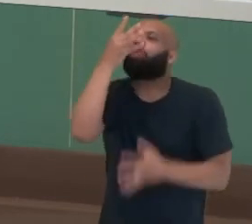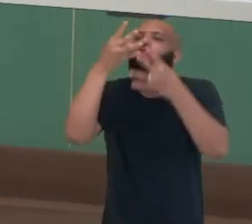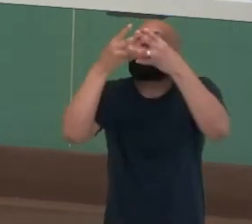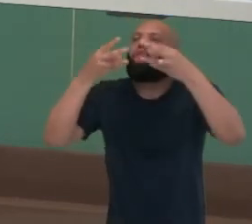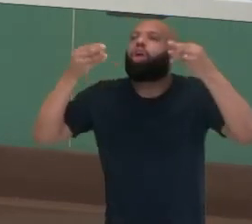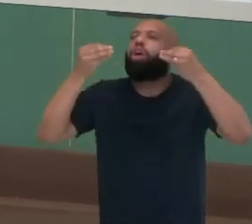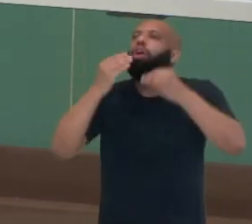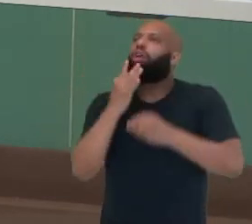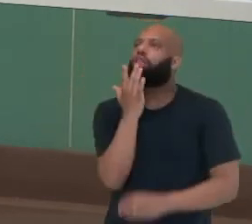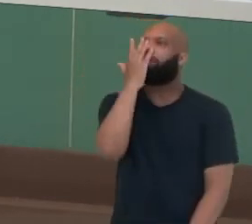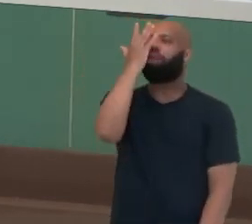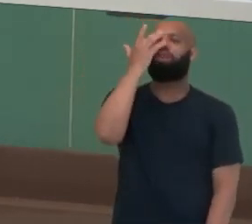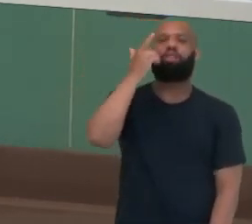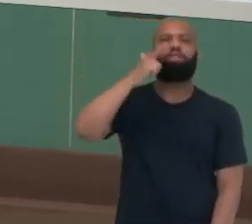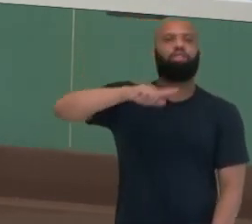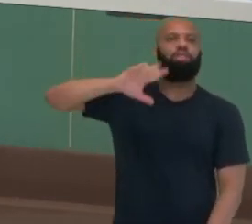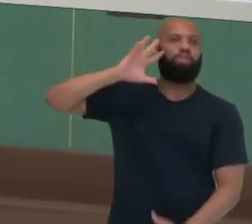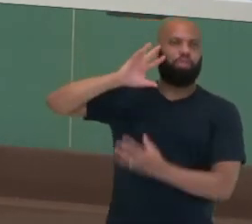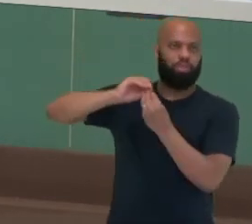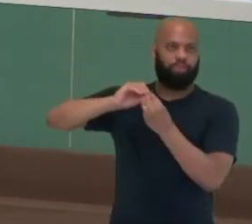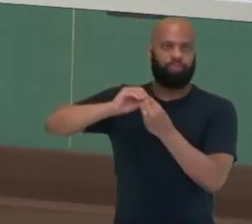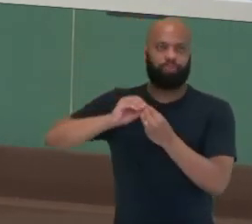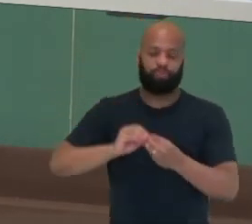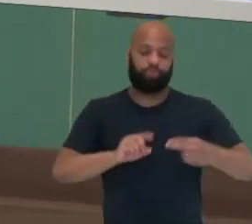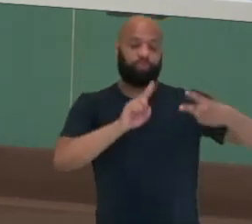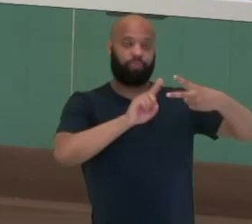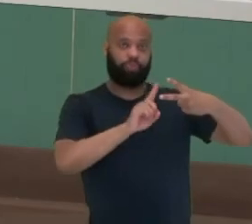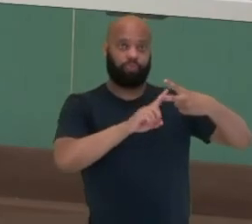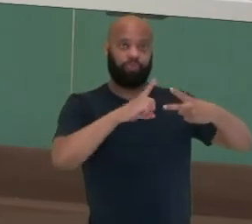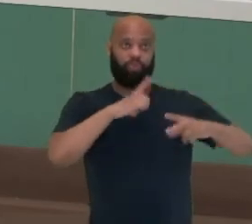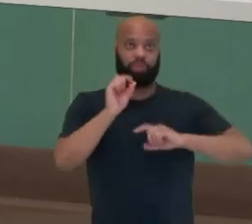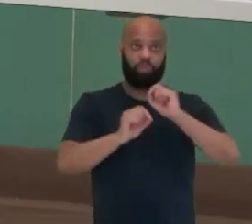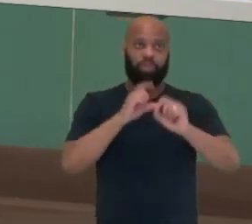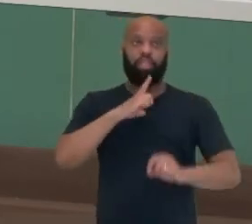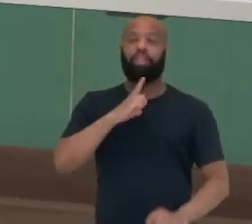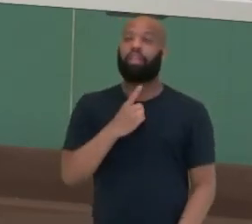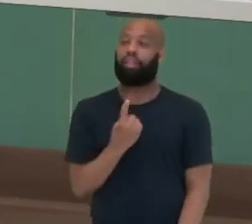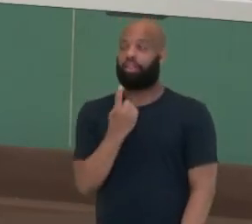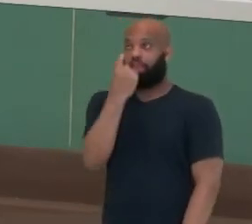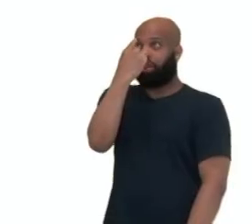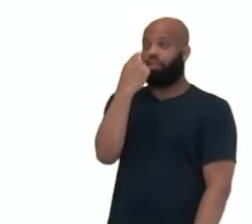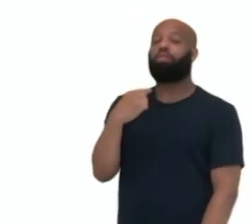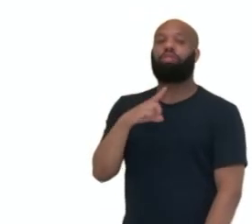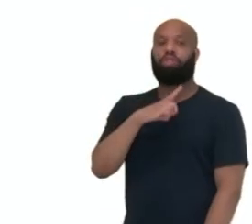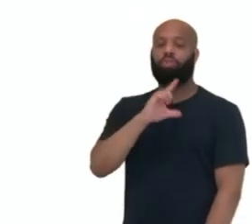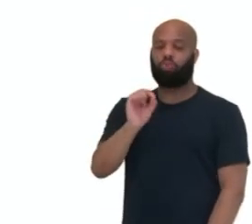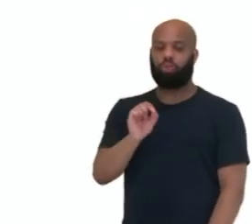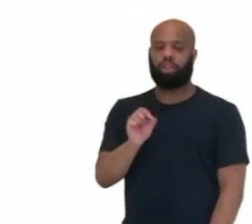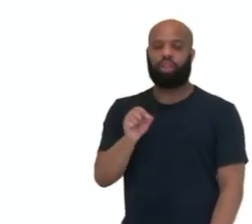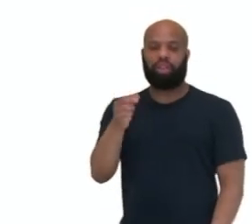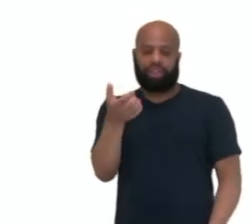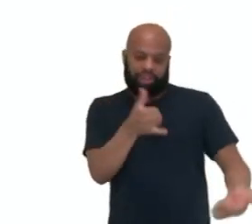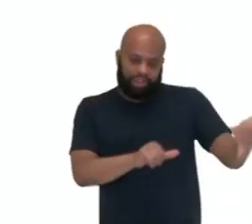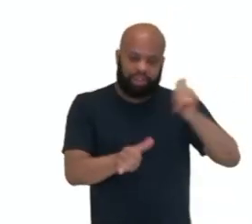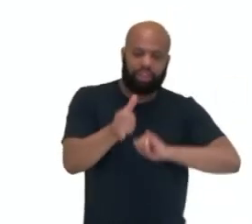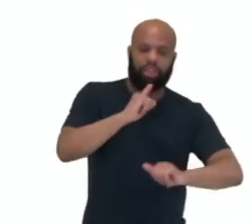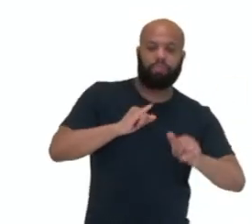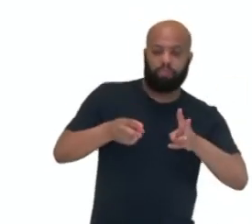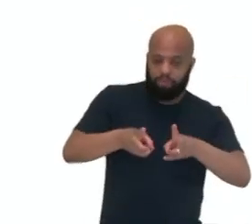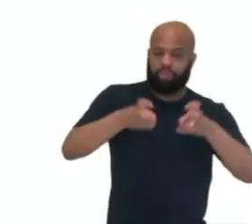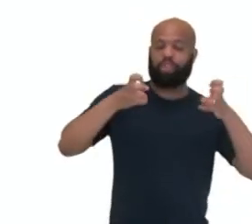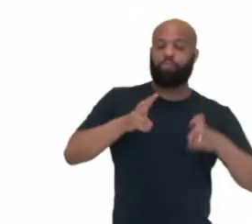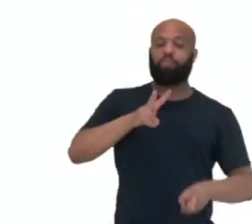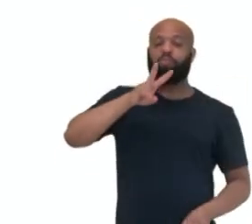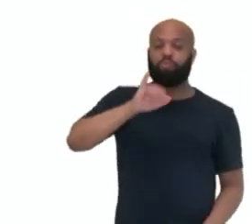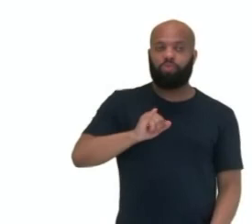interpretação. 2. Os receptores olfatórios, os quimiorreceptores, respondem às substâncias